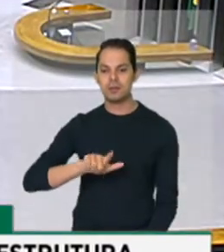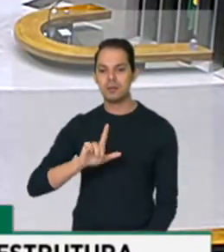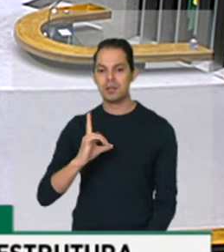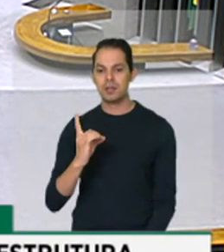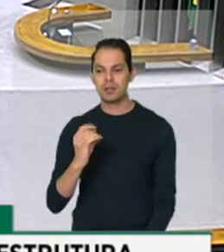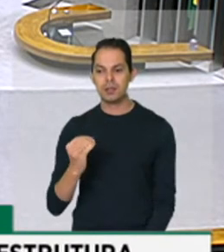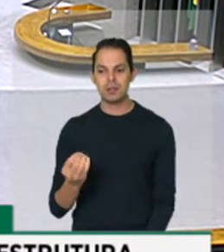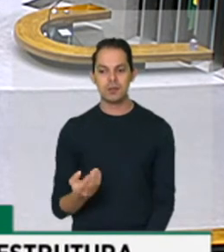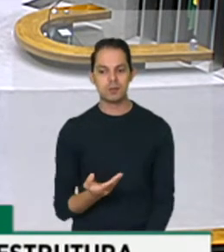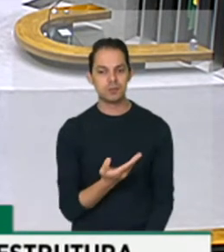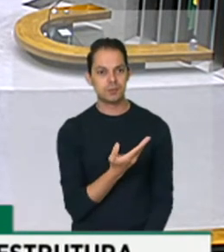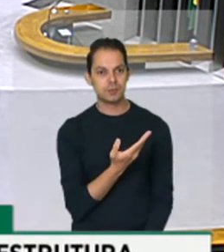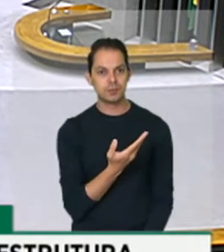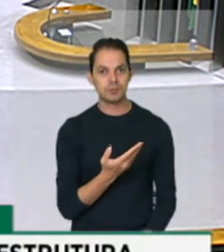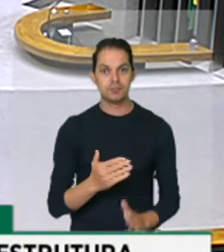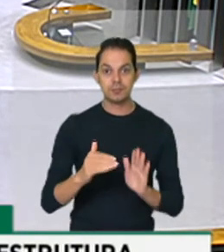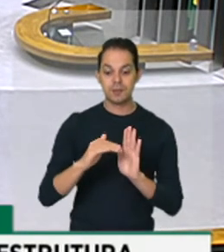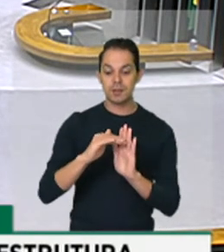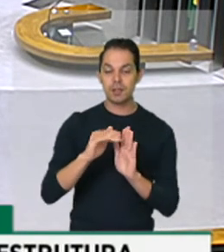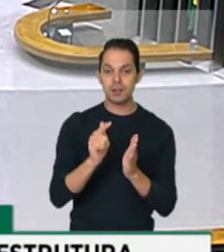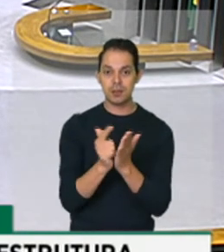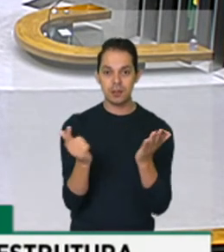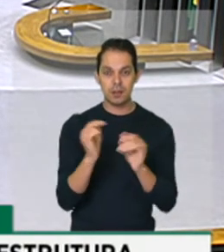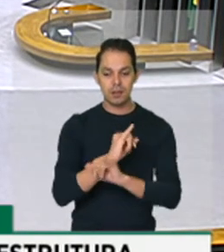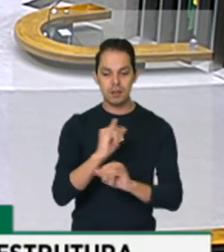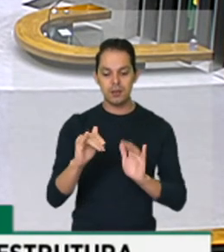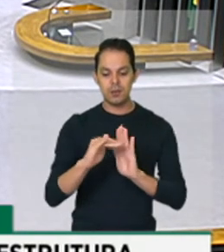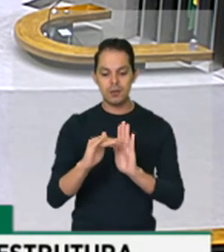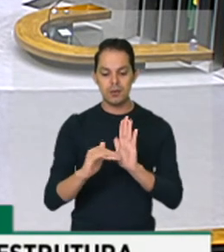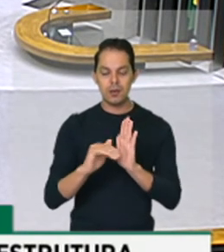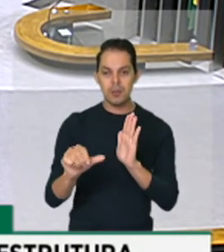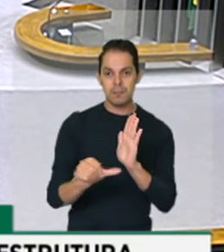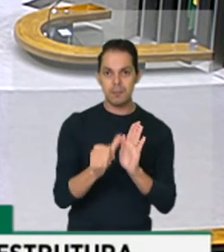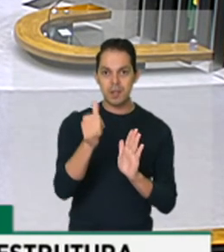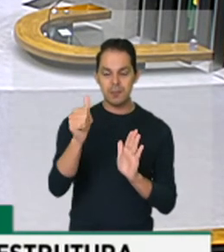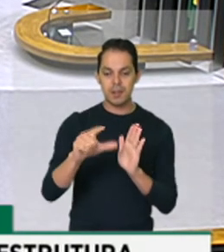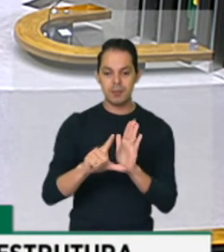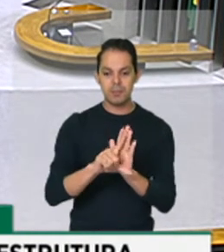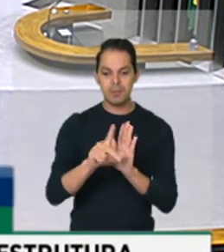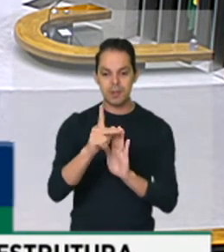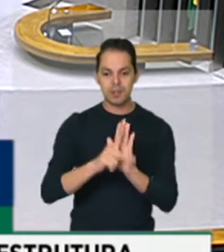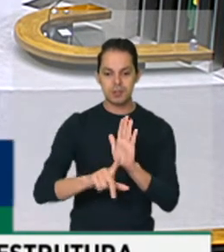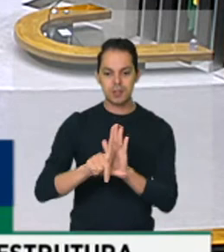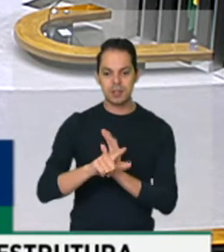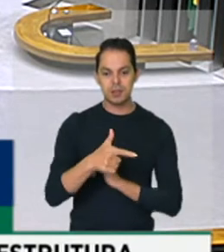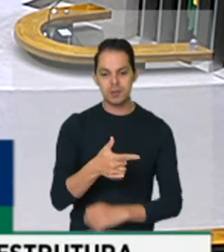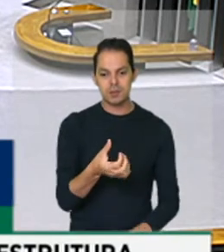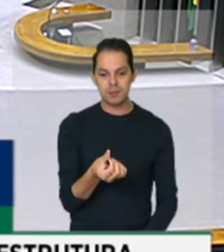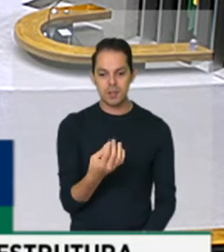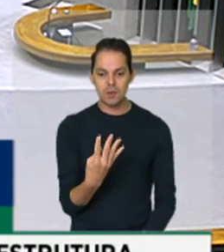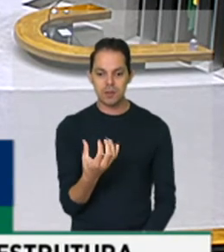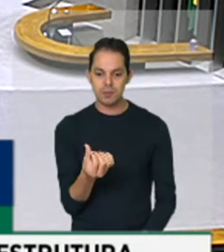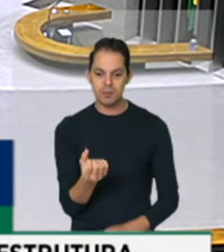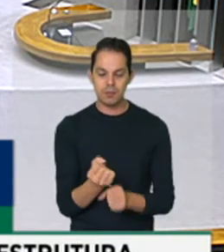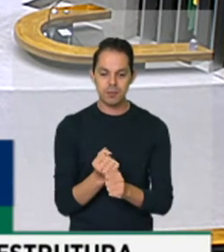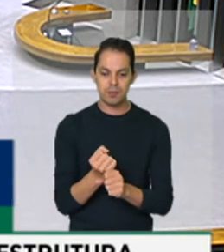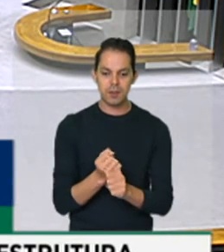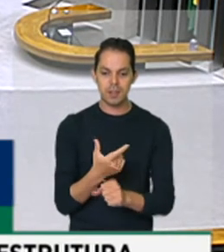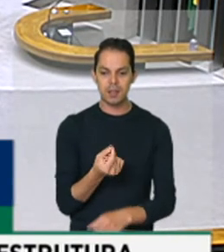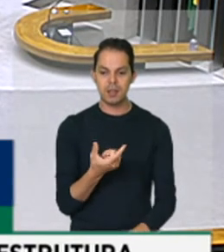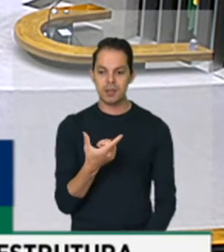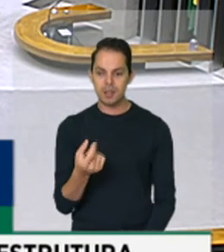O primeiro item da pauta, então, é o projeto de lei 2646 do ano de 2020, que dispõe sobre debêntures